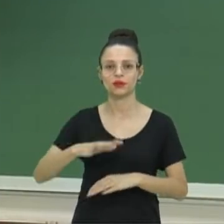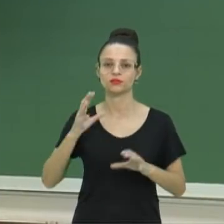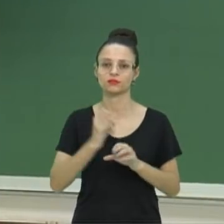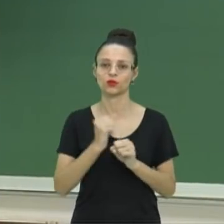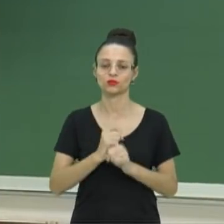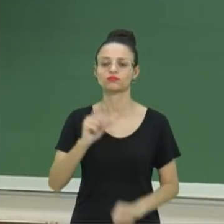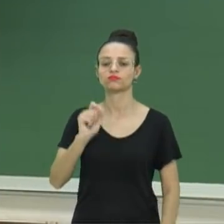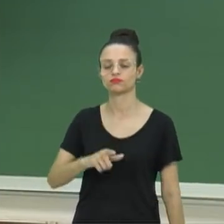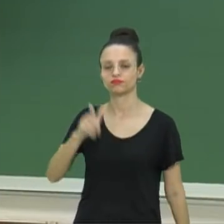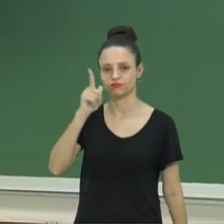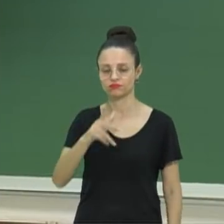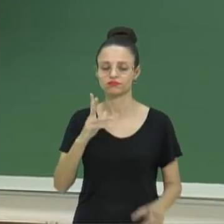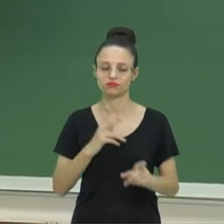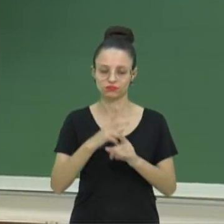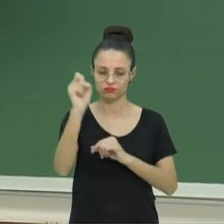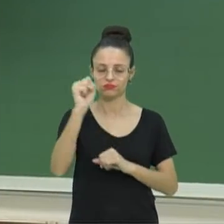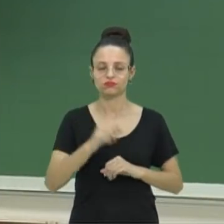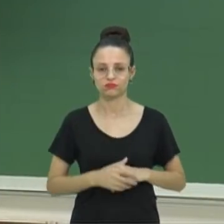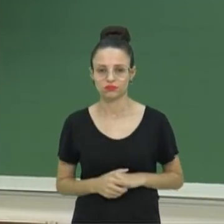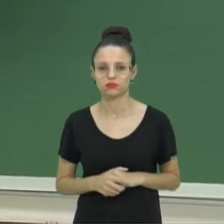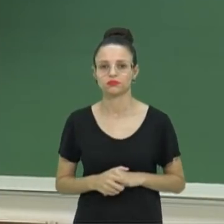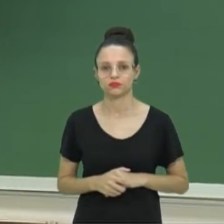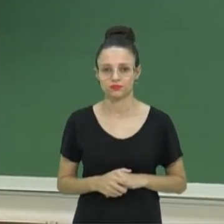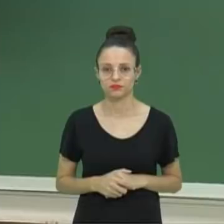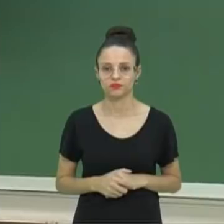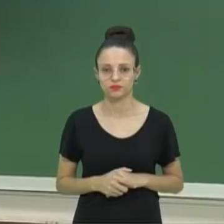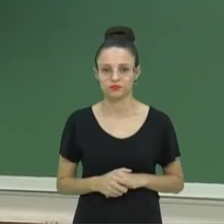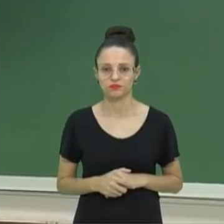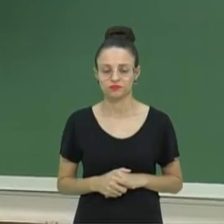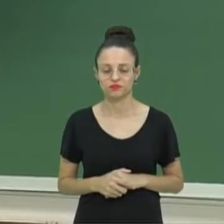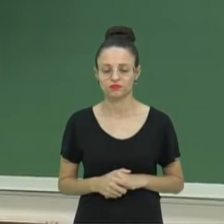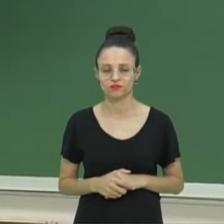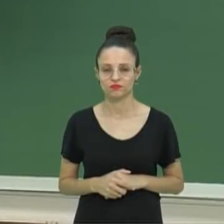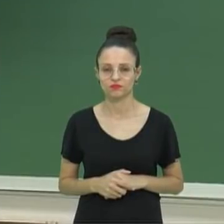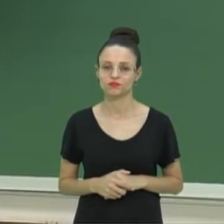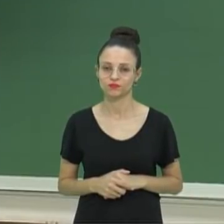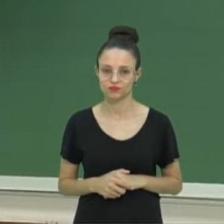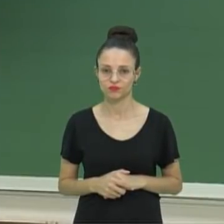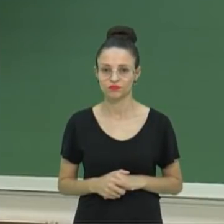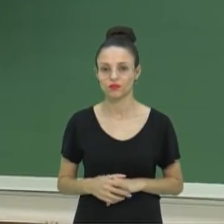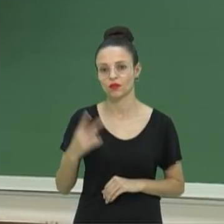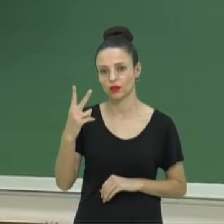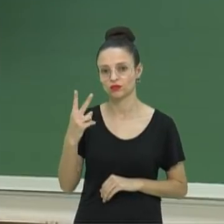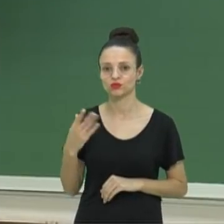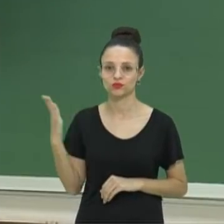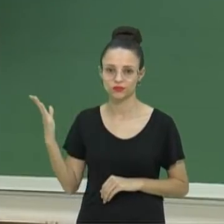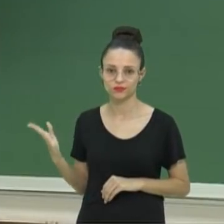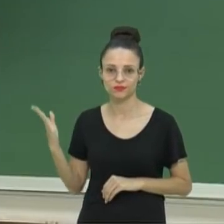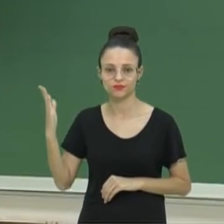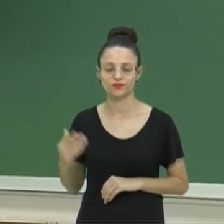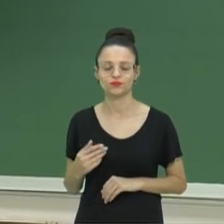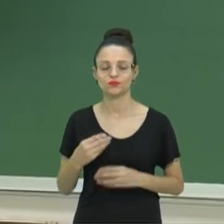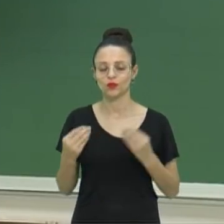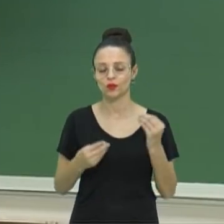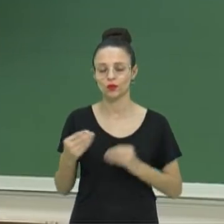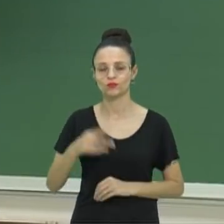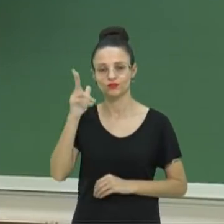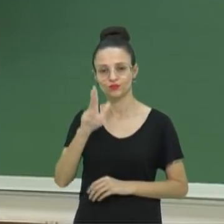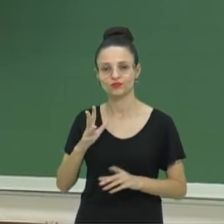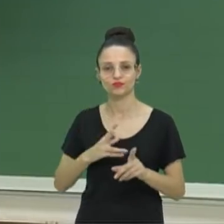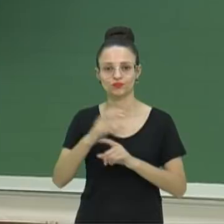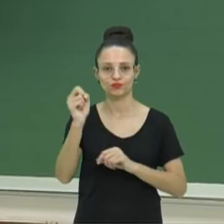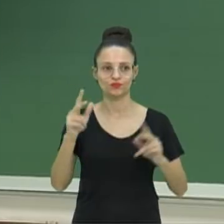superioridade técnica ali sobre o adversário, né, que são os pontos, né? Então são as duas situações para se vencer dentro do